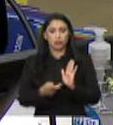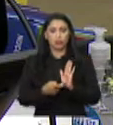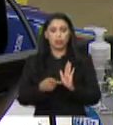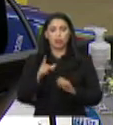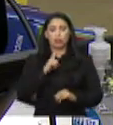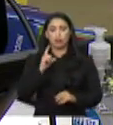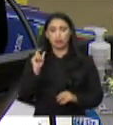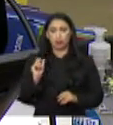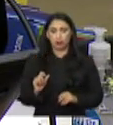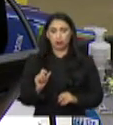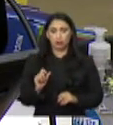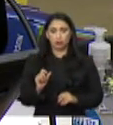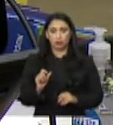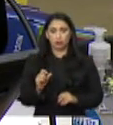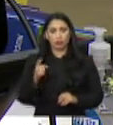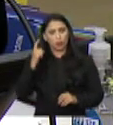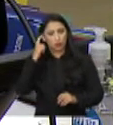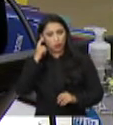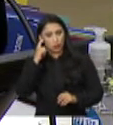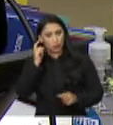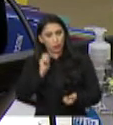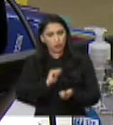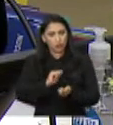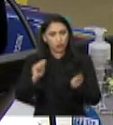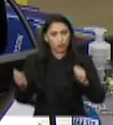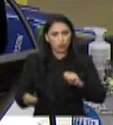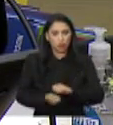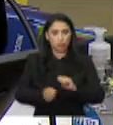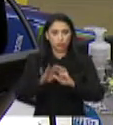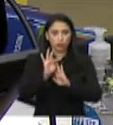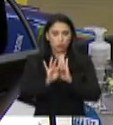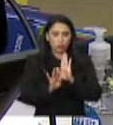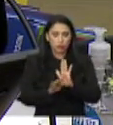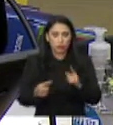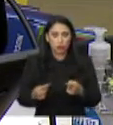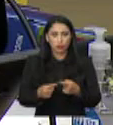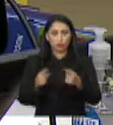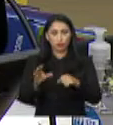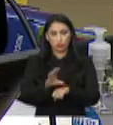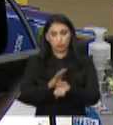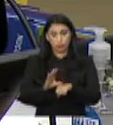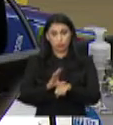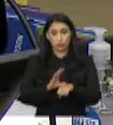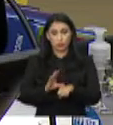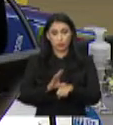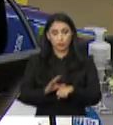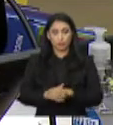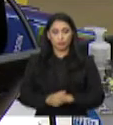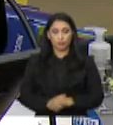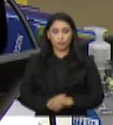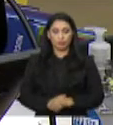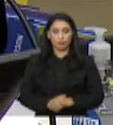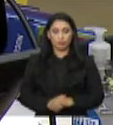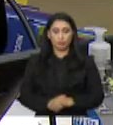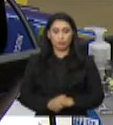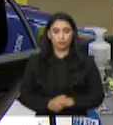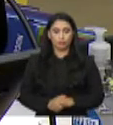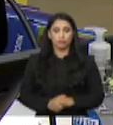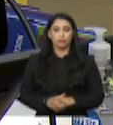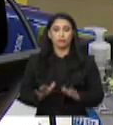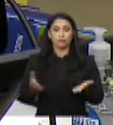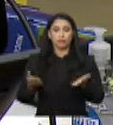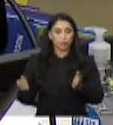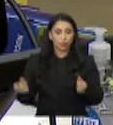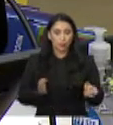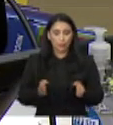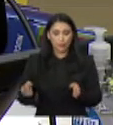que eu considerei mais adequado a luz do texto concional Então eu digo